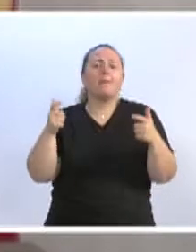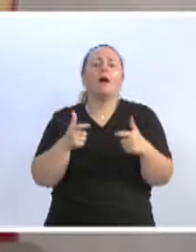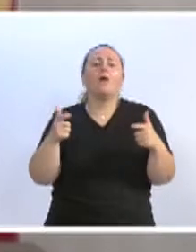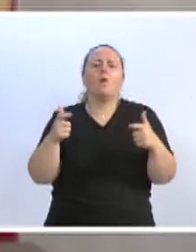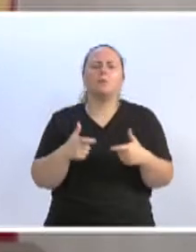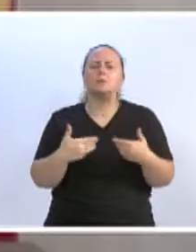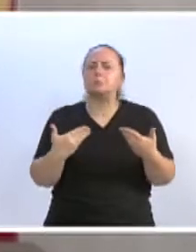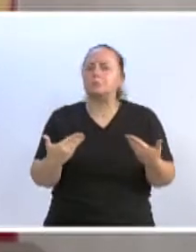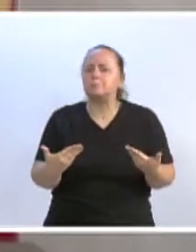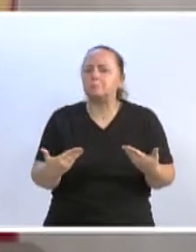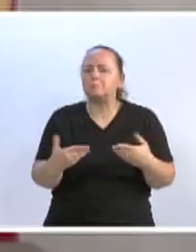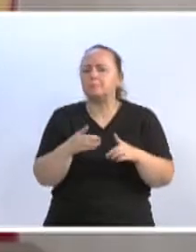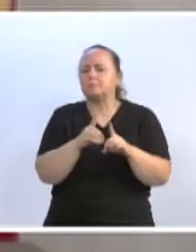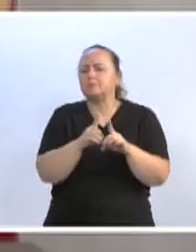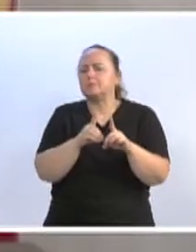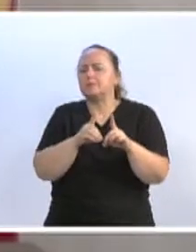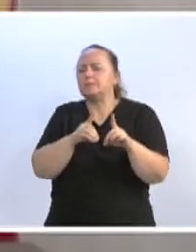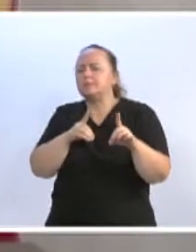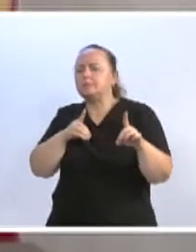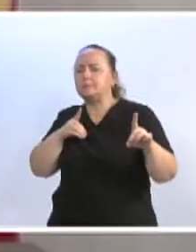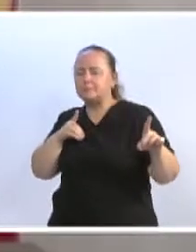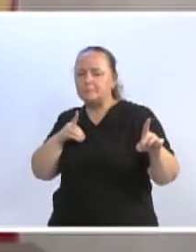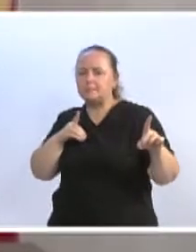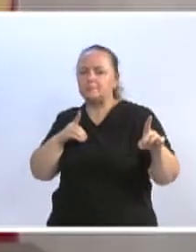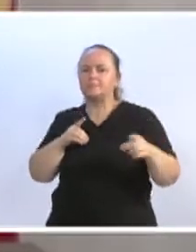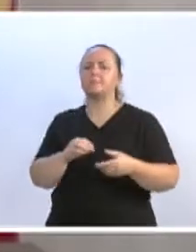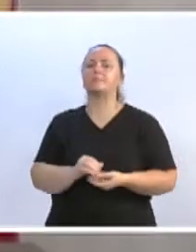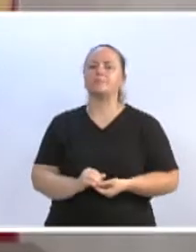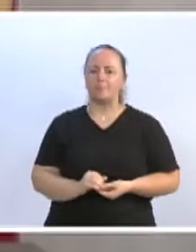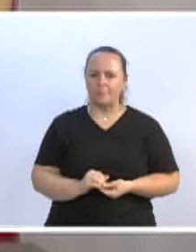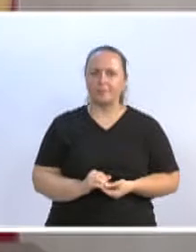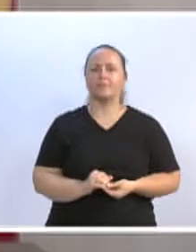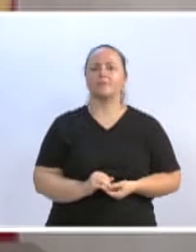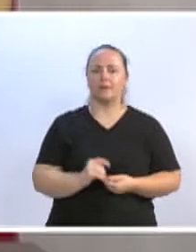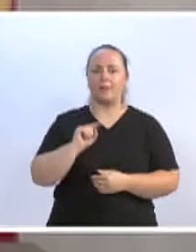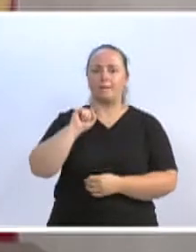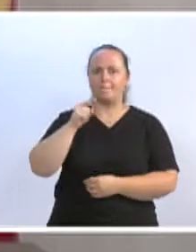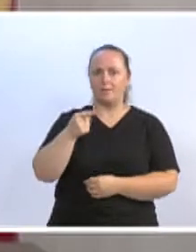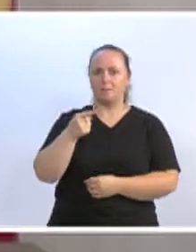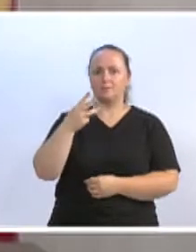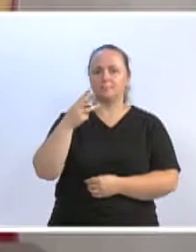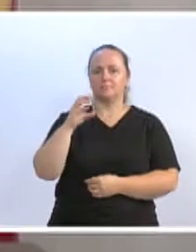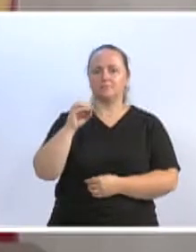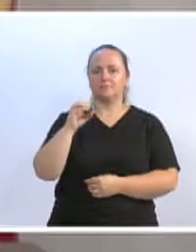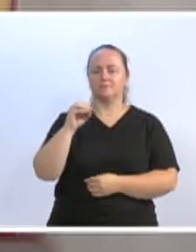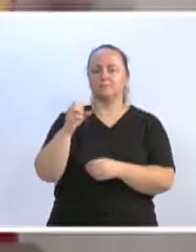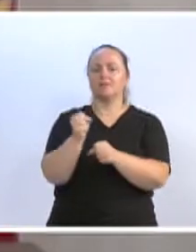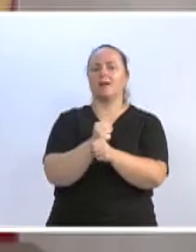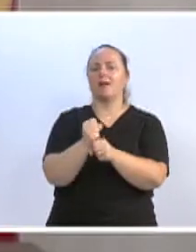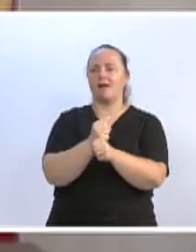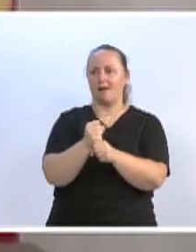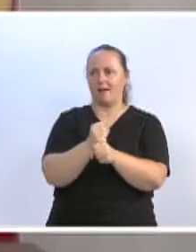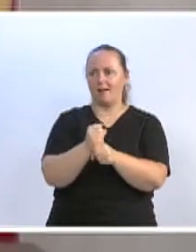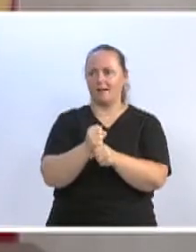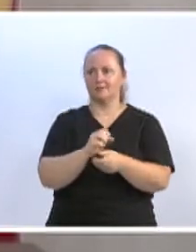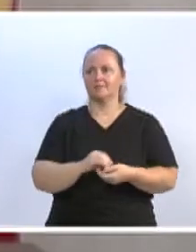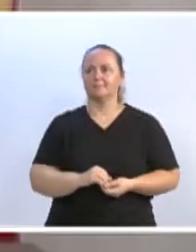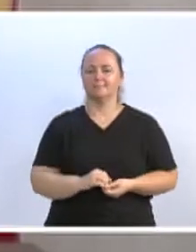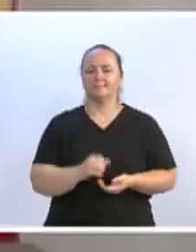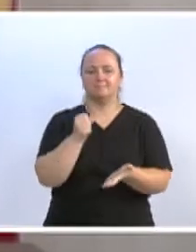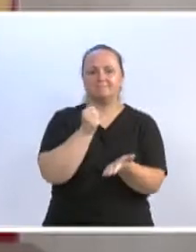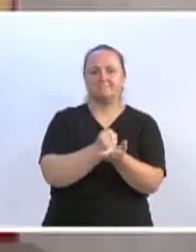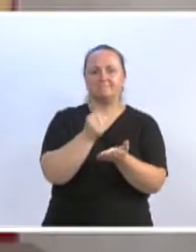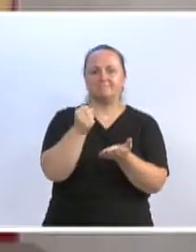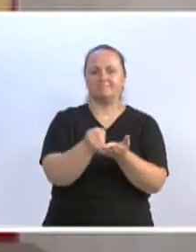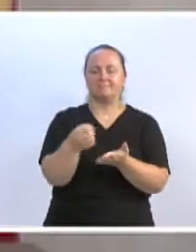distante de Tucídides, 1.300 anos. Enquanto o Novo Testamento, nós temos cerca